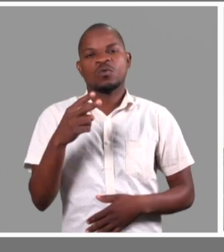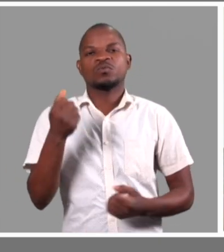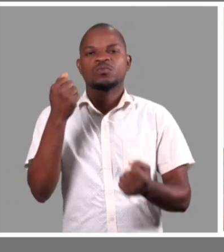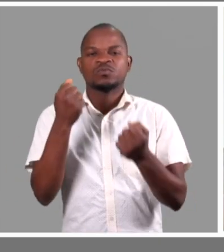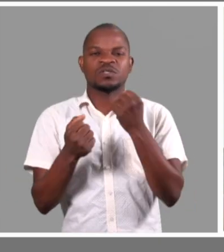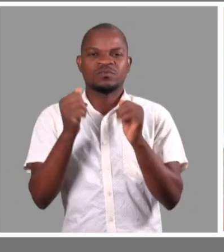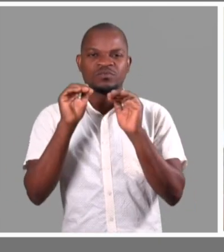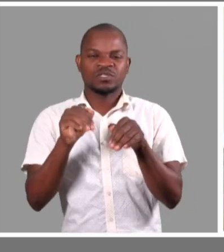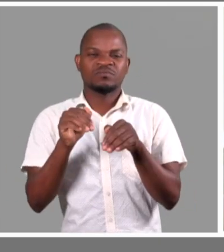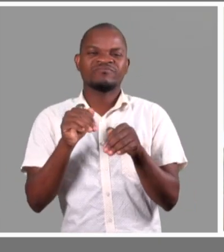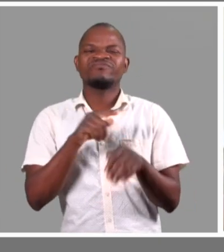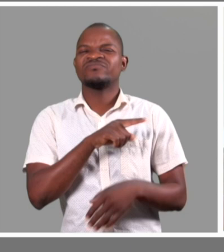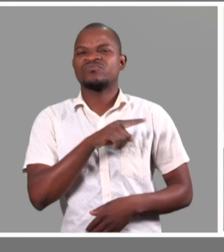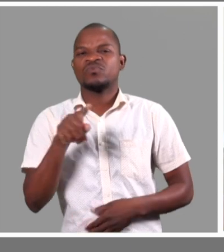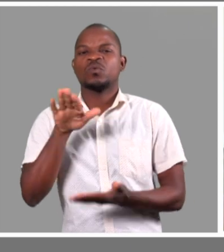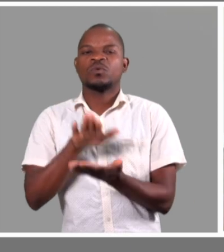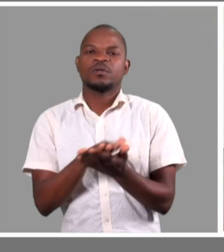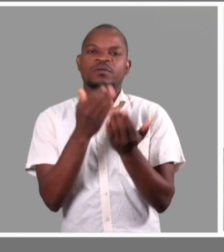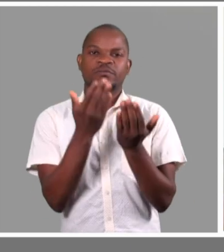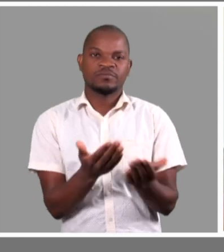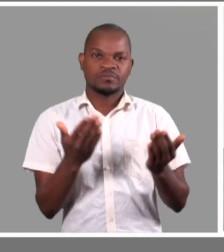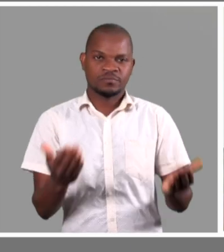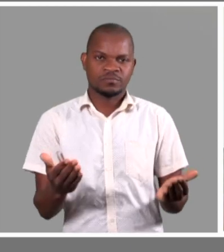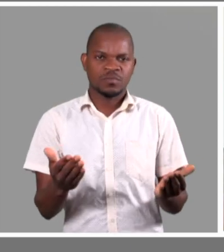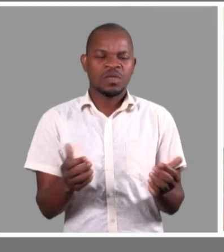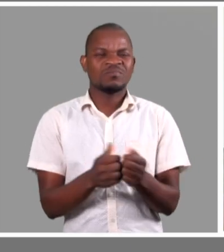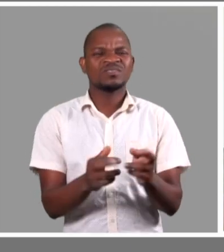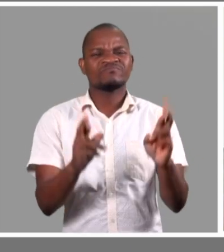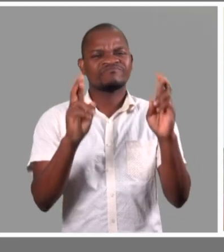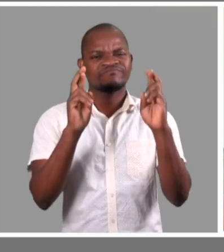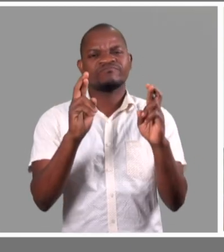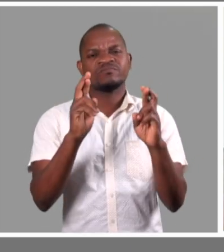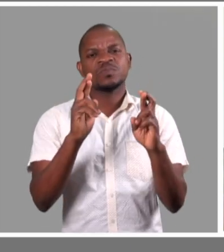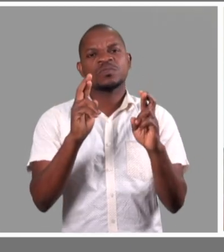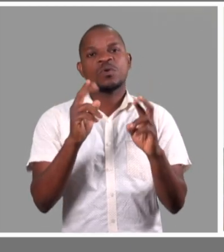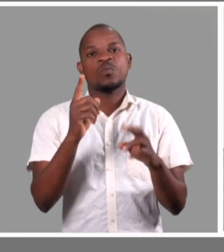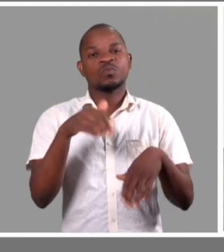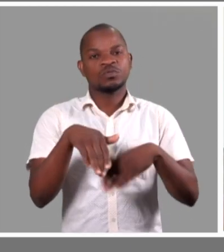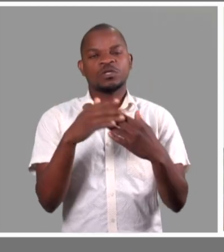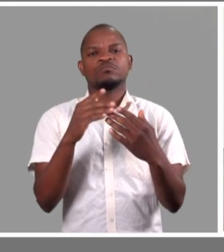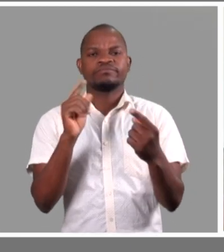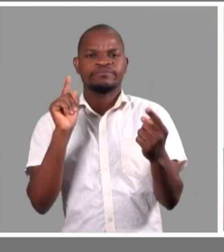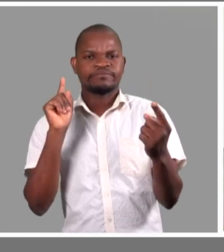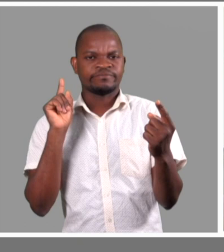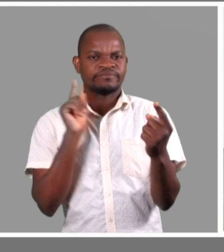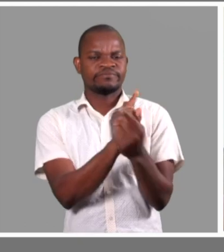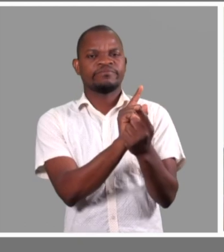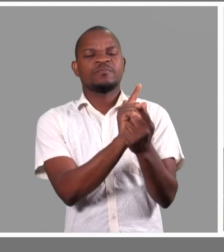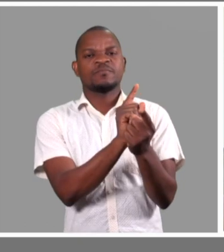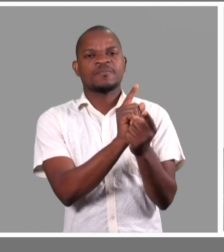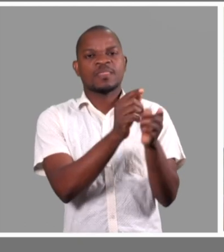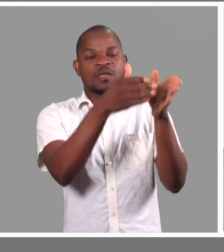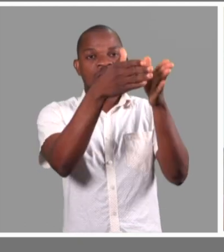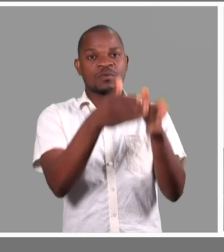Daí, no mesmo dia, conheci um taxista, que